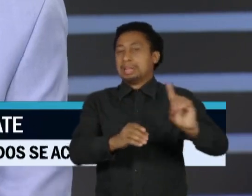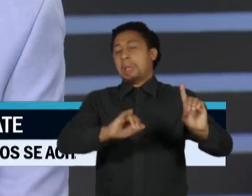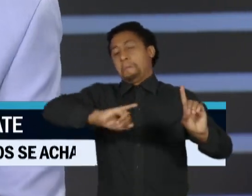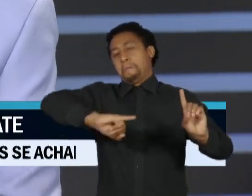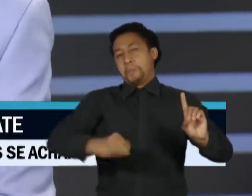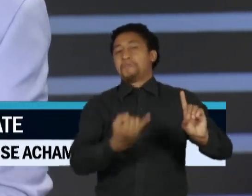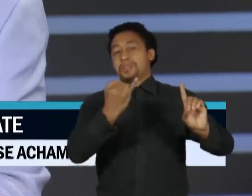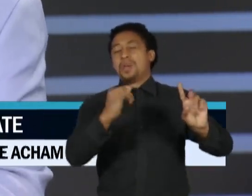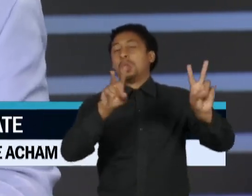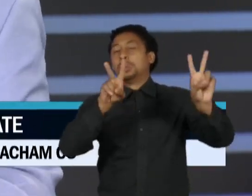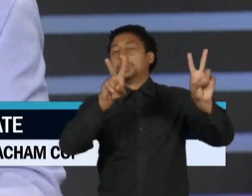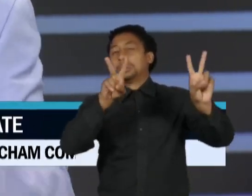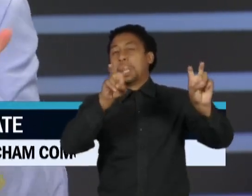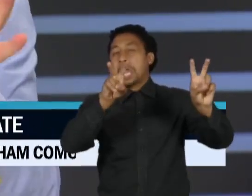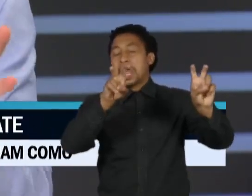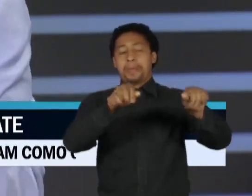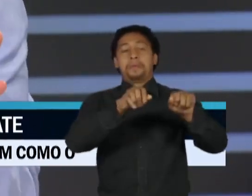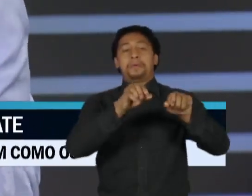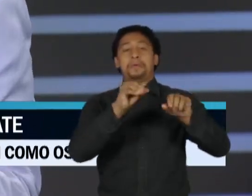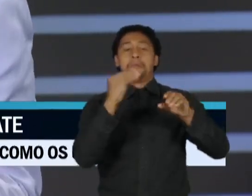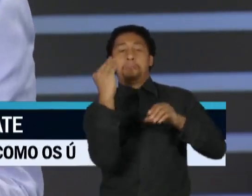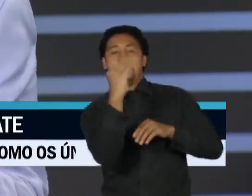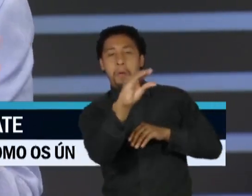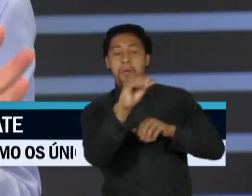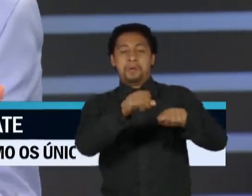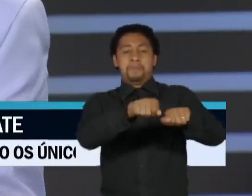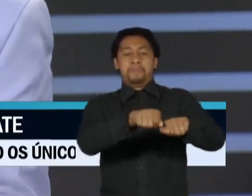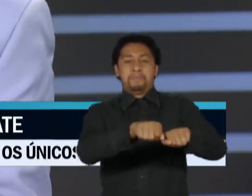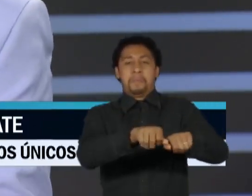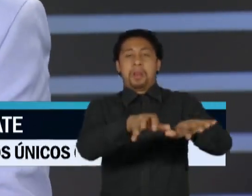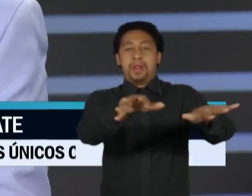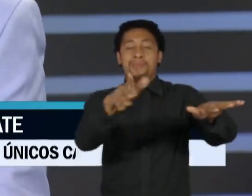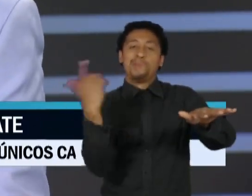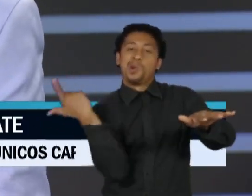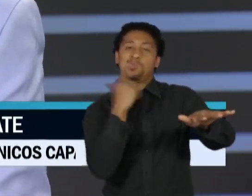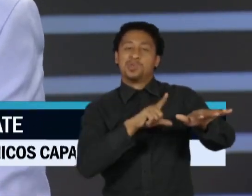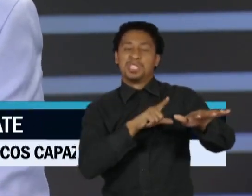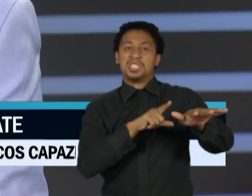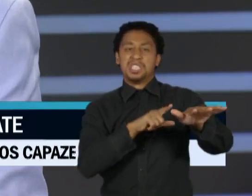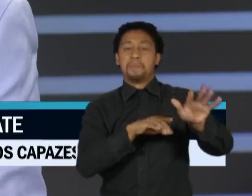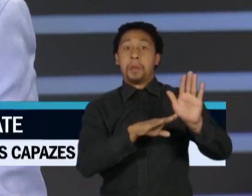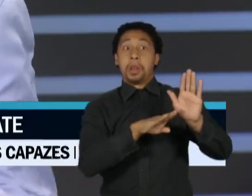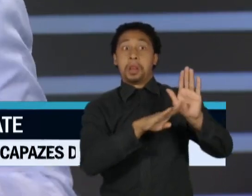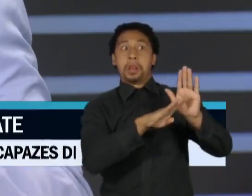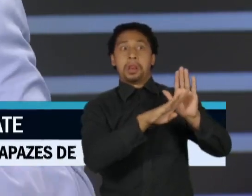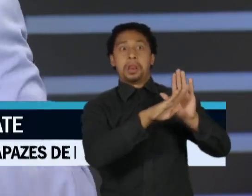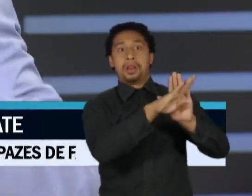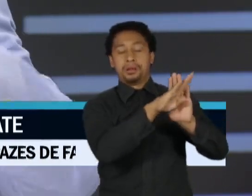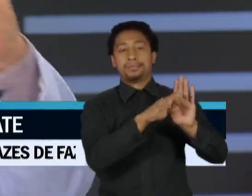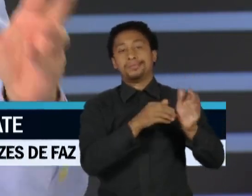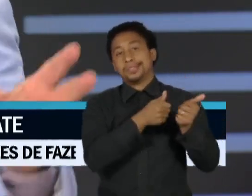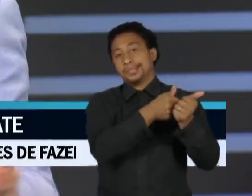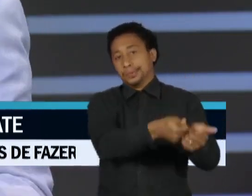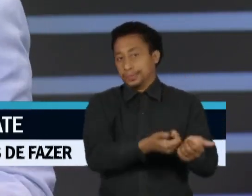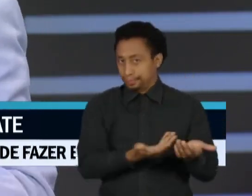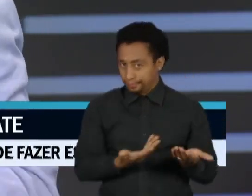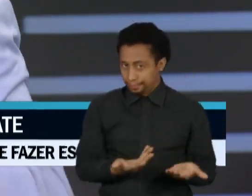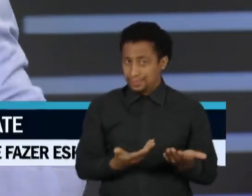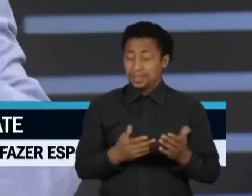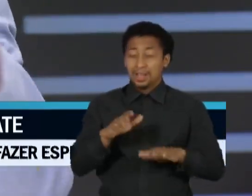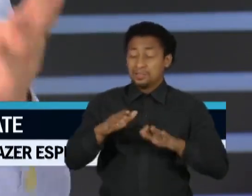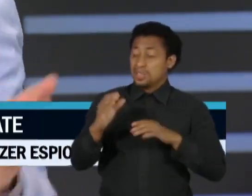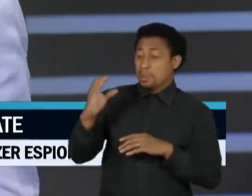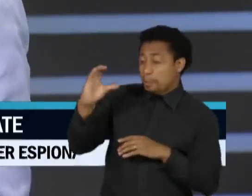É importante a gente olhar o contexto, né, dos números que a gente acabou de ouvir na matéria, né? O post tal